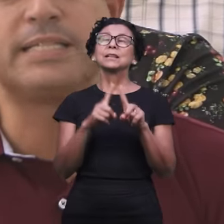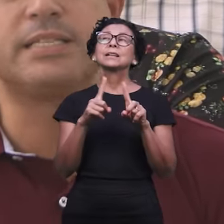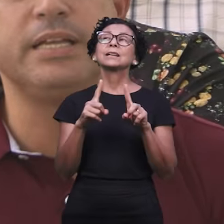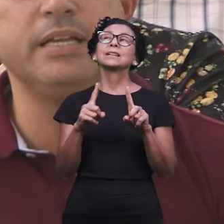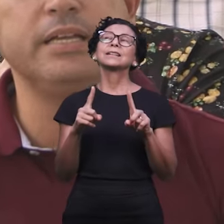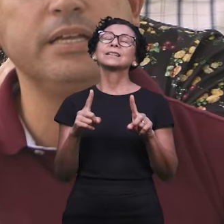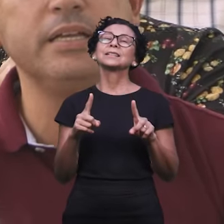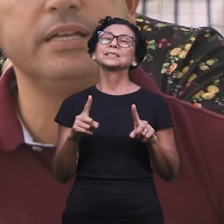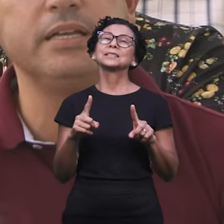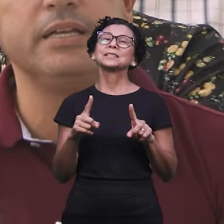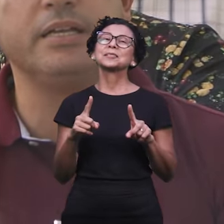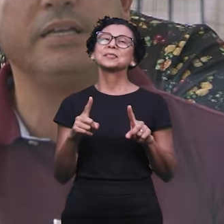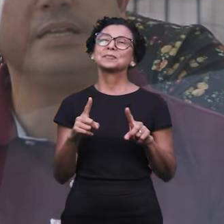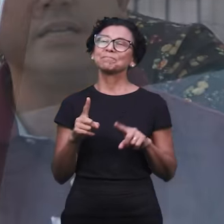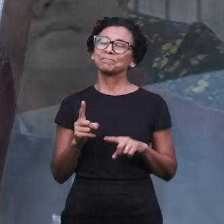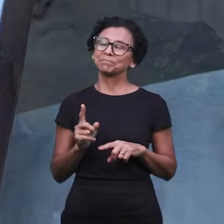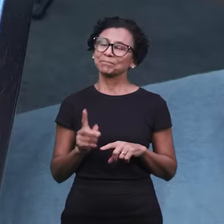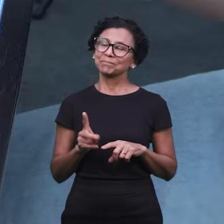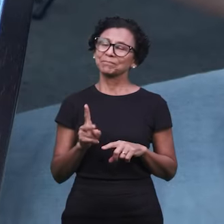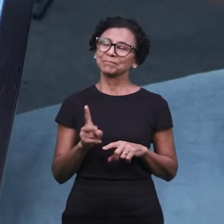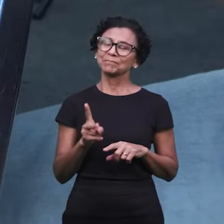mesmo assim